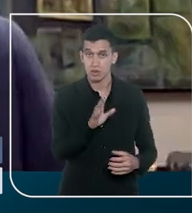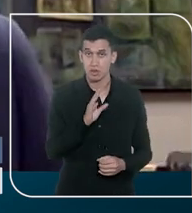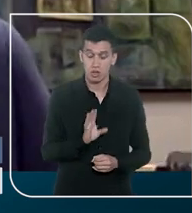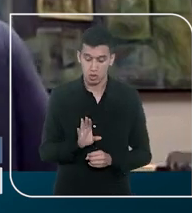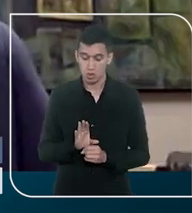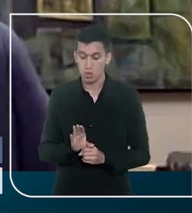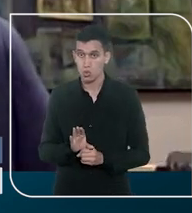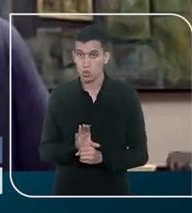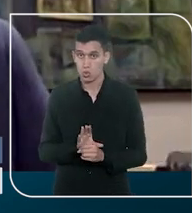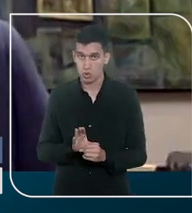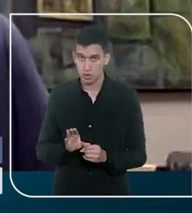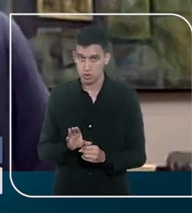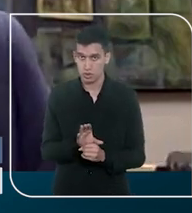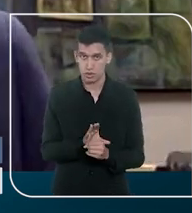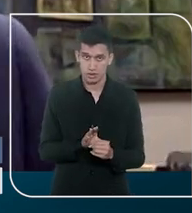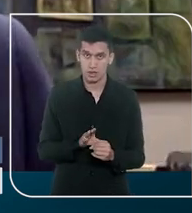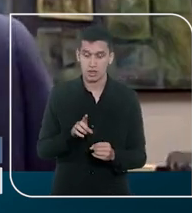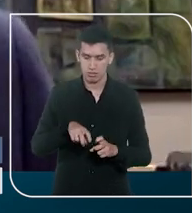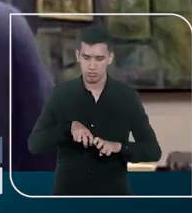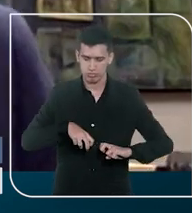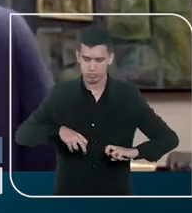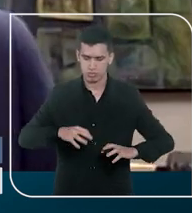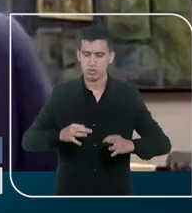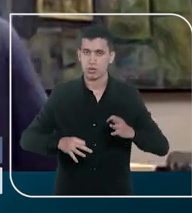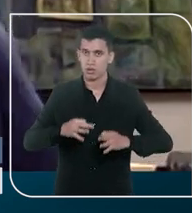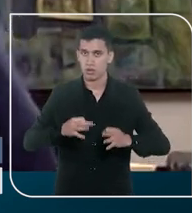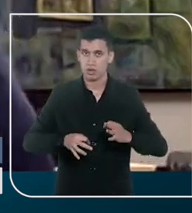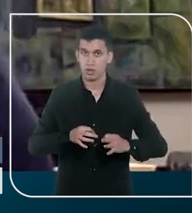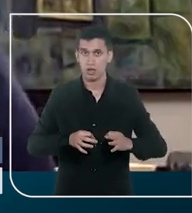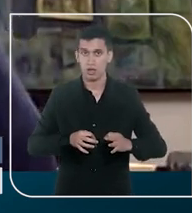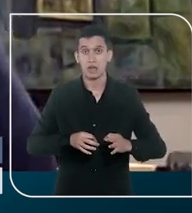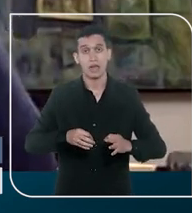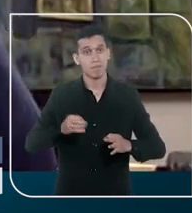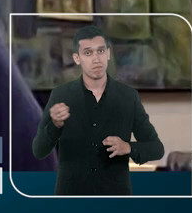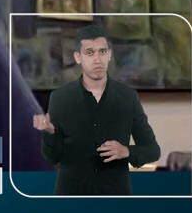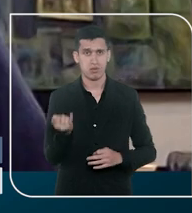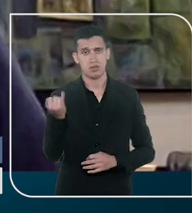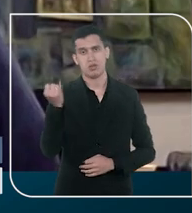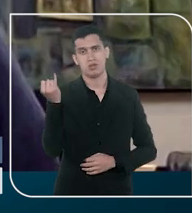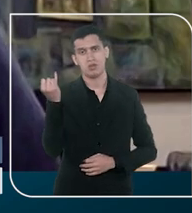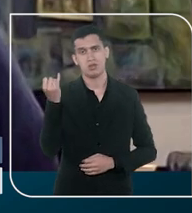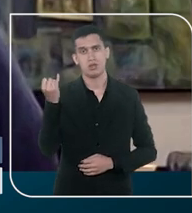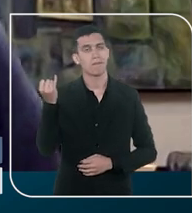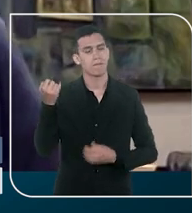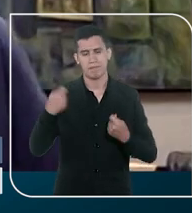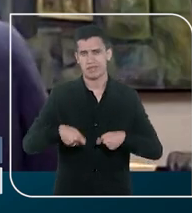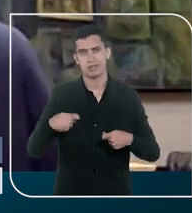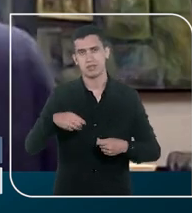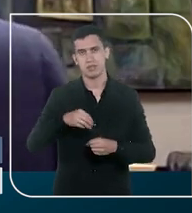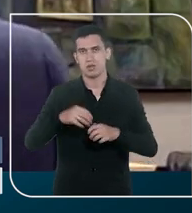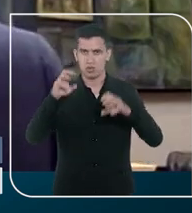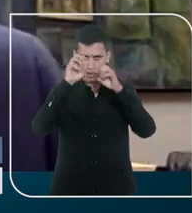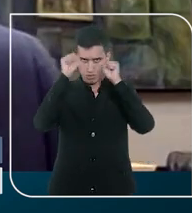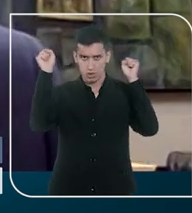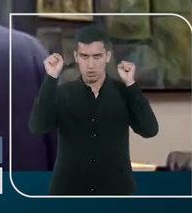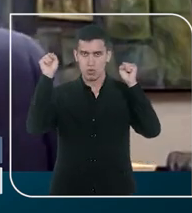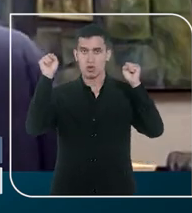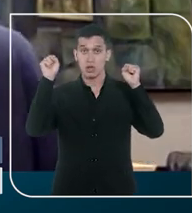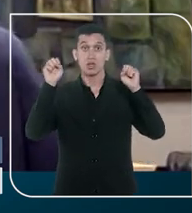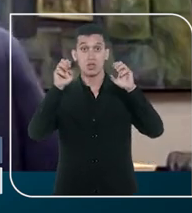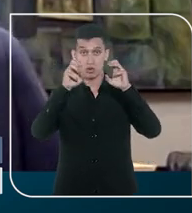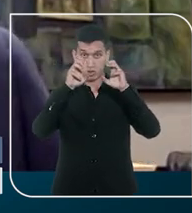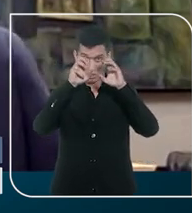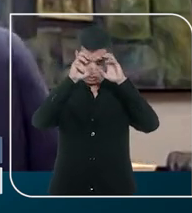é elemento íncito, inerente a um tribunal. E o tribunal, ele é distribuído,